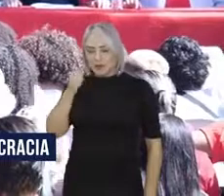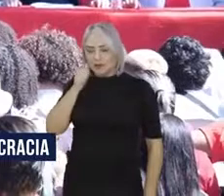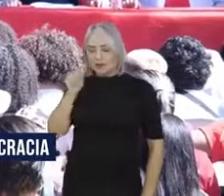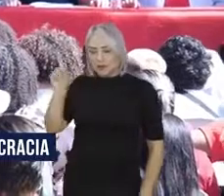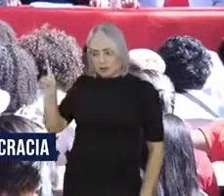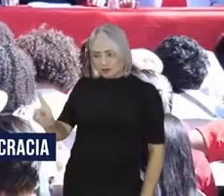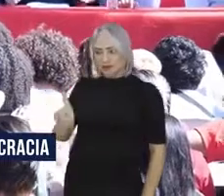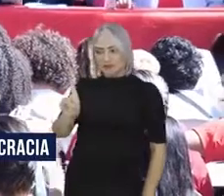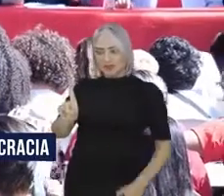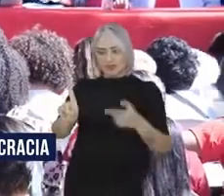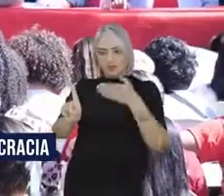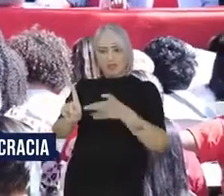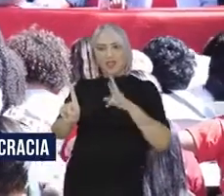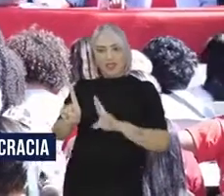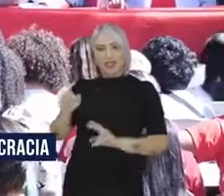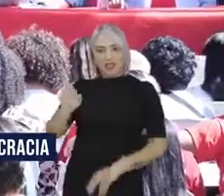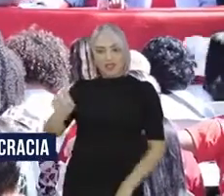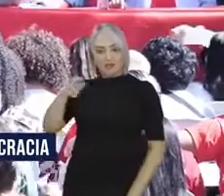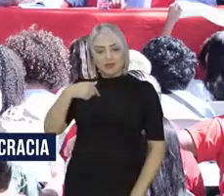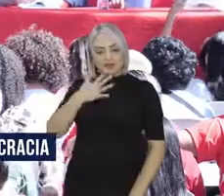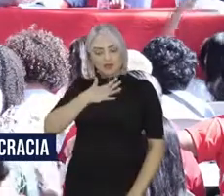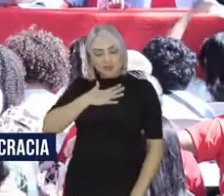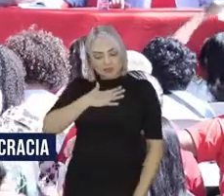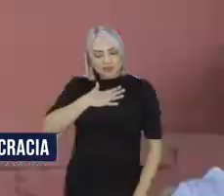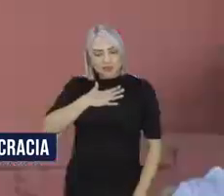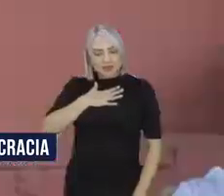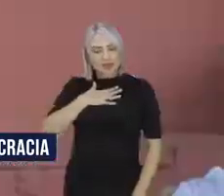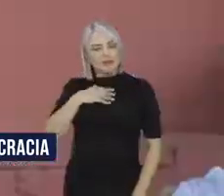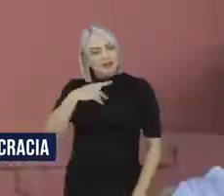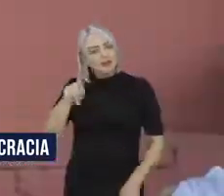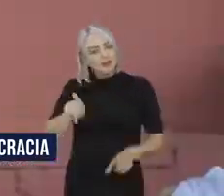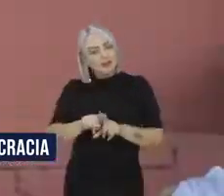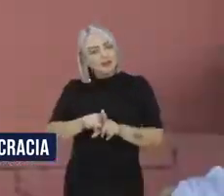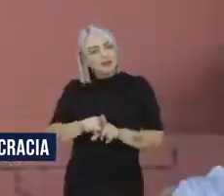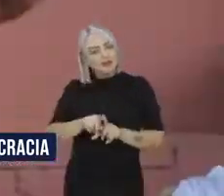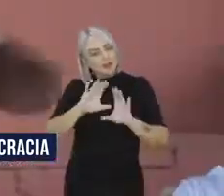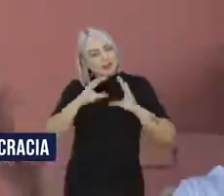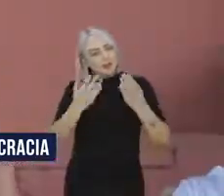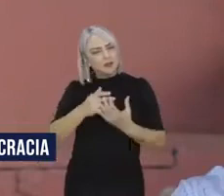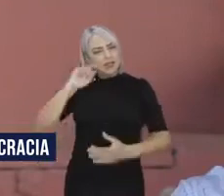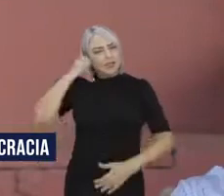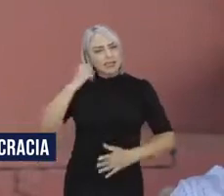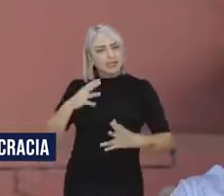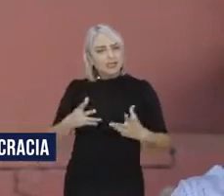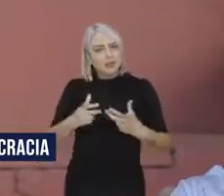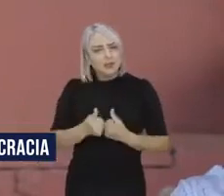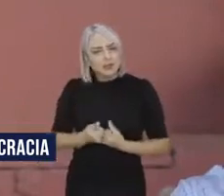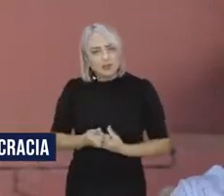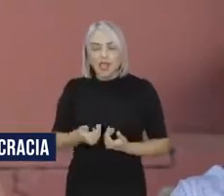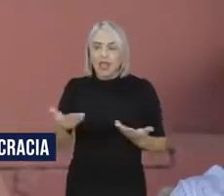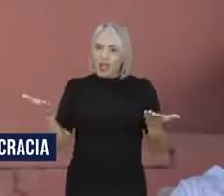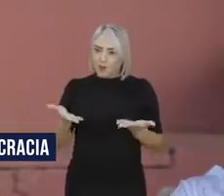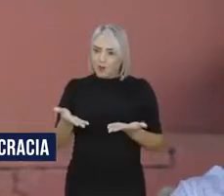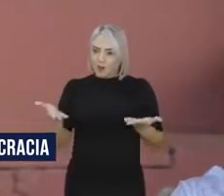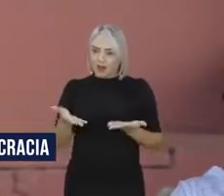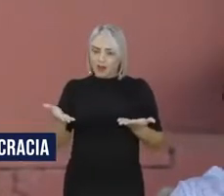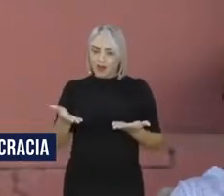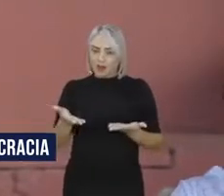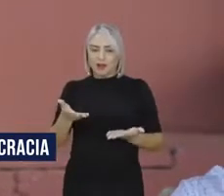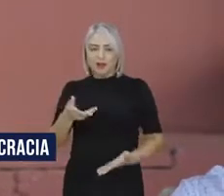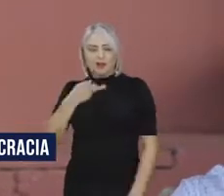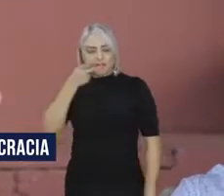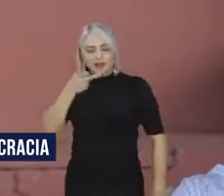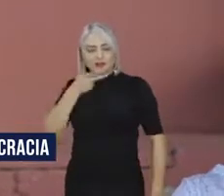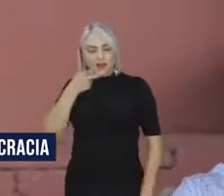é representatividade para mim e para a comunidade negra toda isso. E agora, gente, para falar um pouco, né, sobre